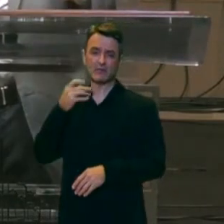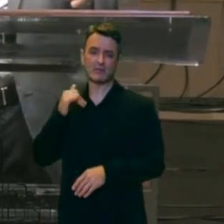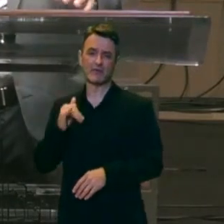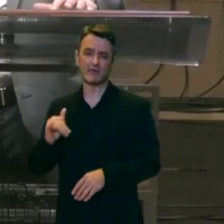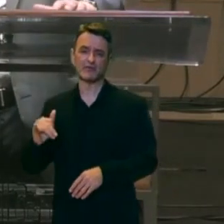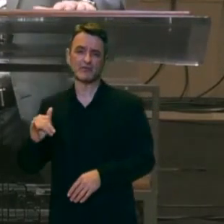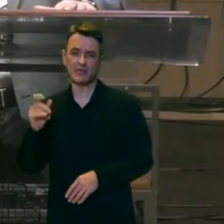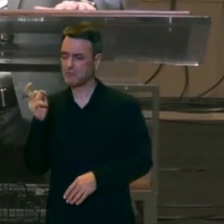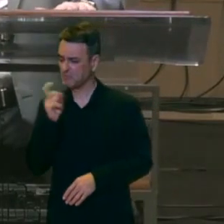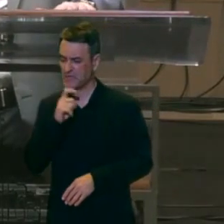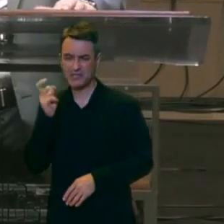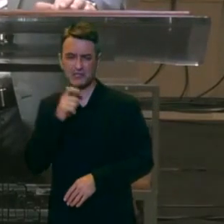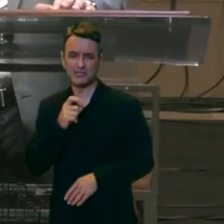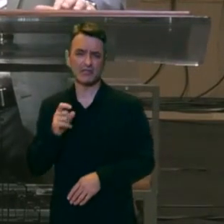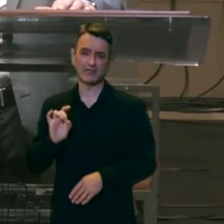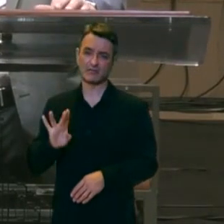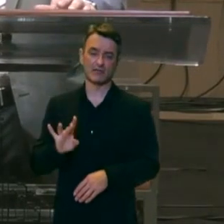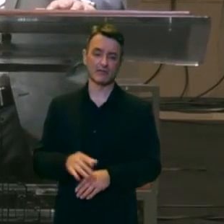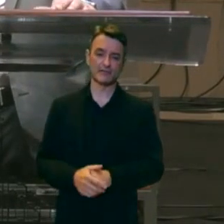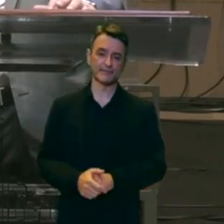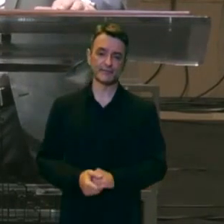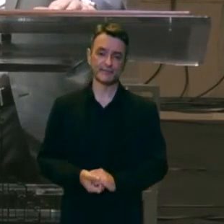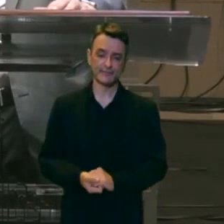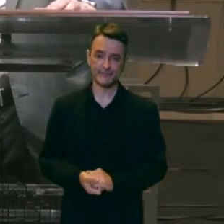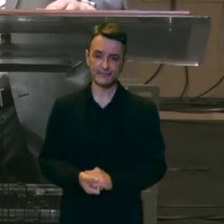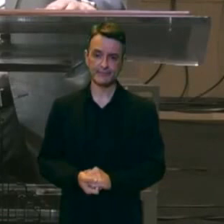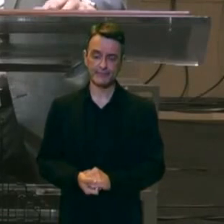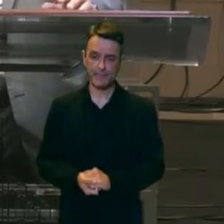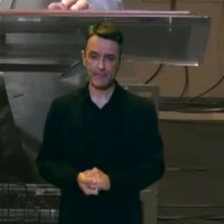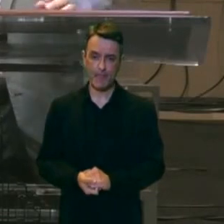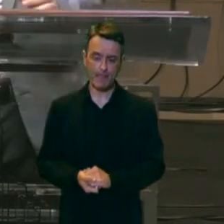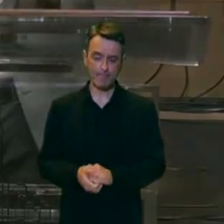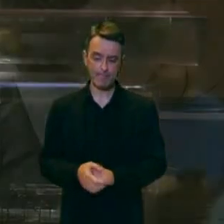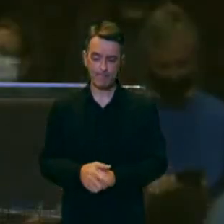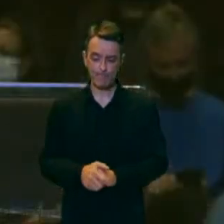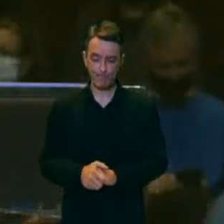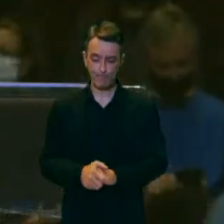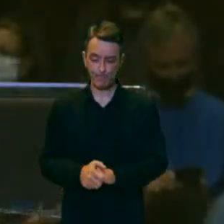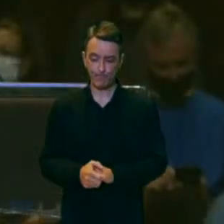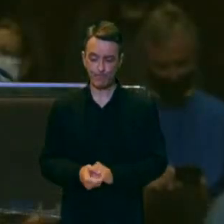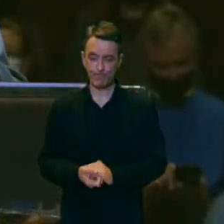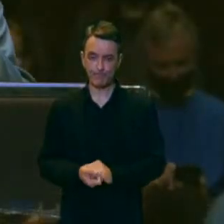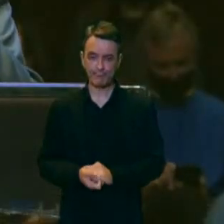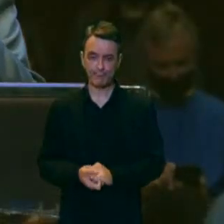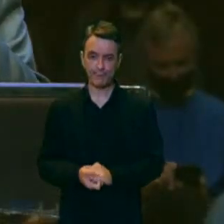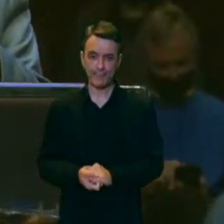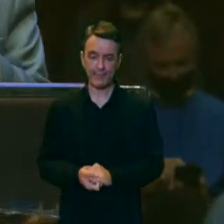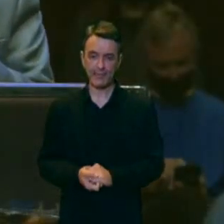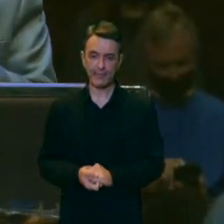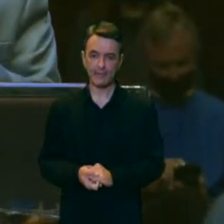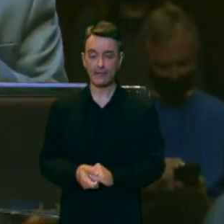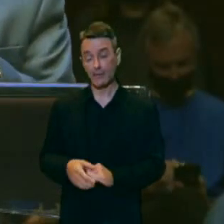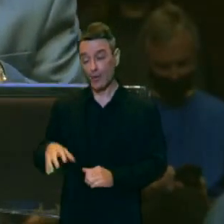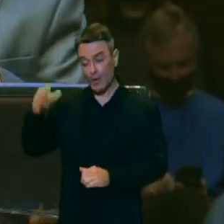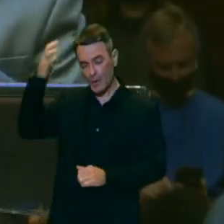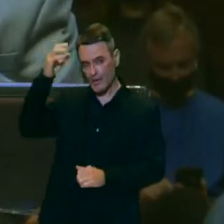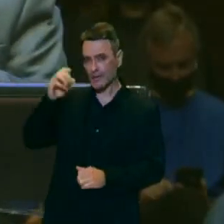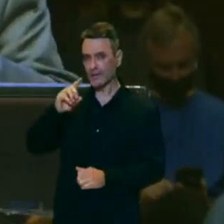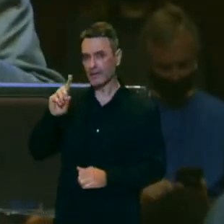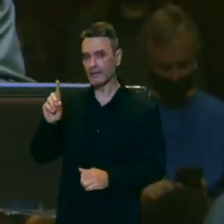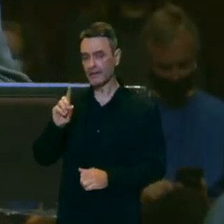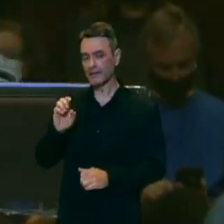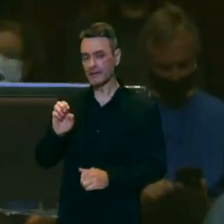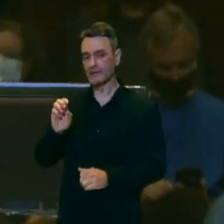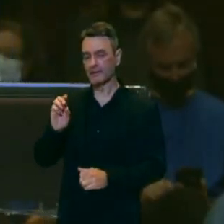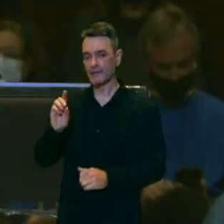profetizando mentiras. Uma outra razão pela qual Zedequias não ouvia a voz